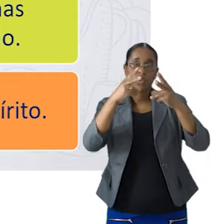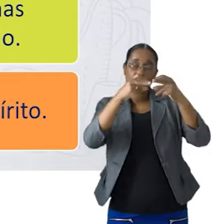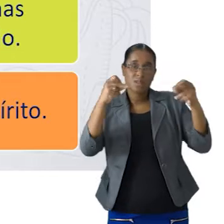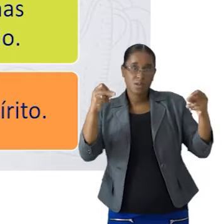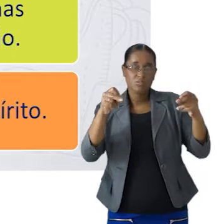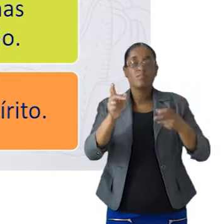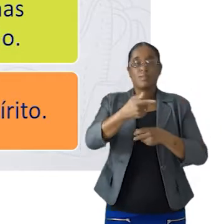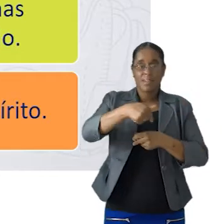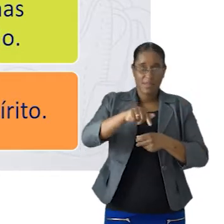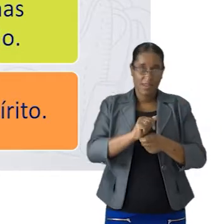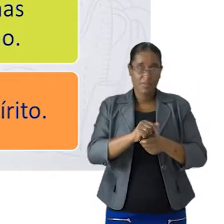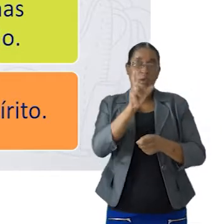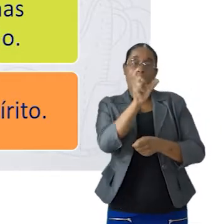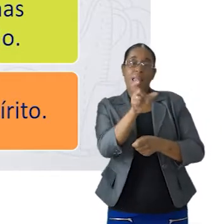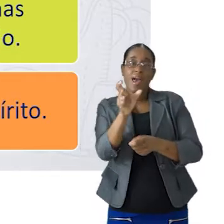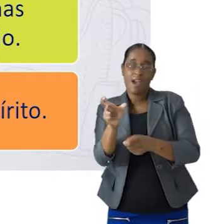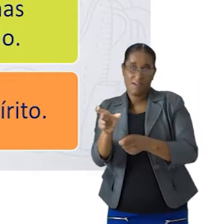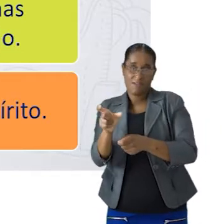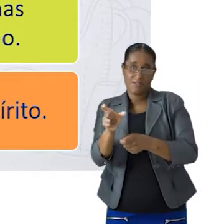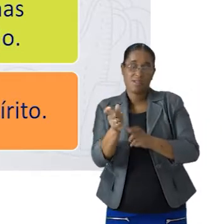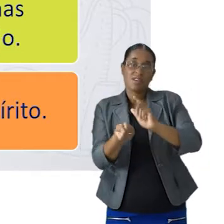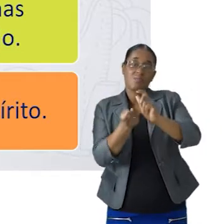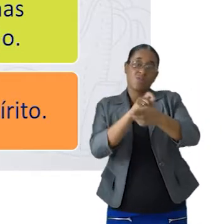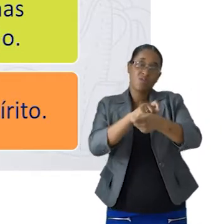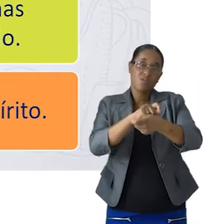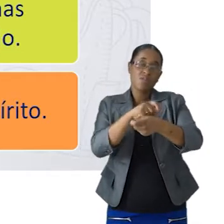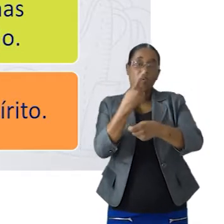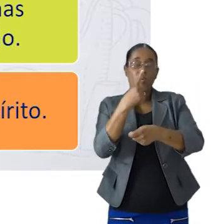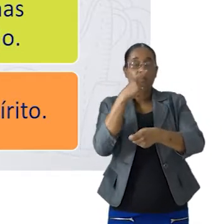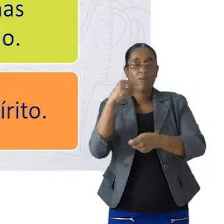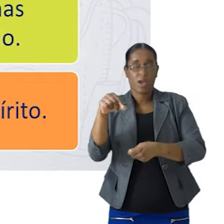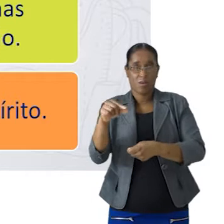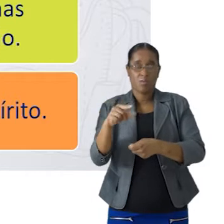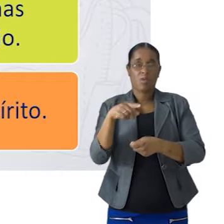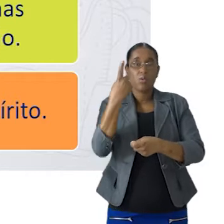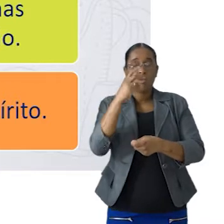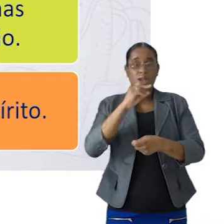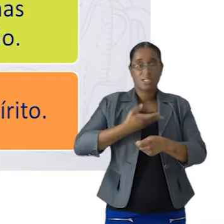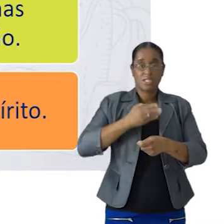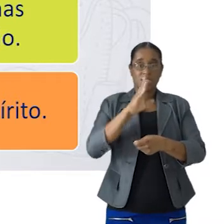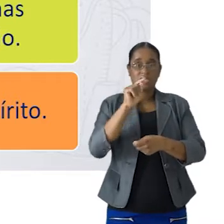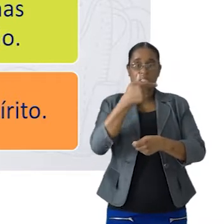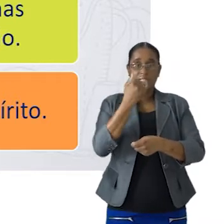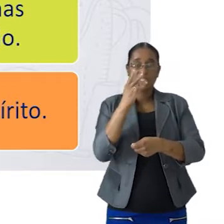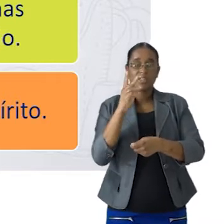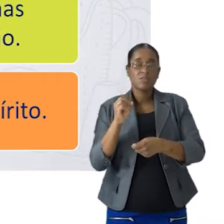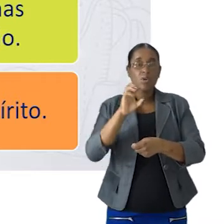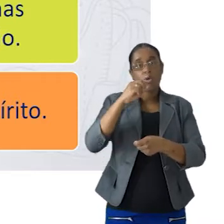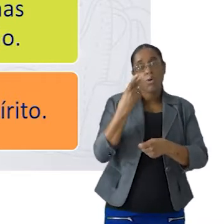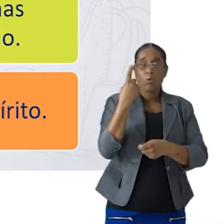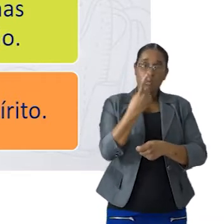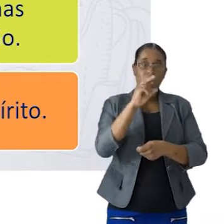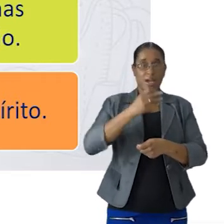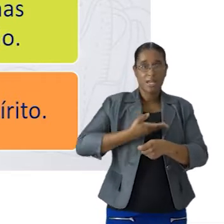conceito, temos palavras que modificam um verbo, um adjetivo ou um